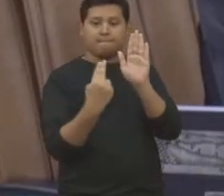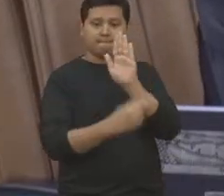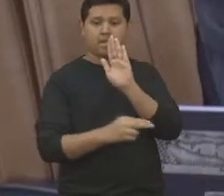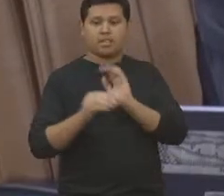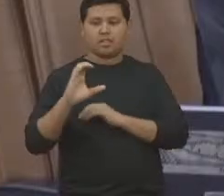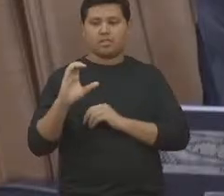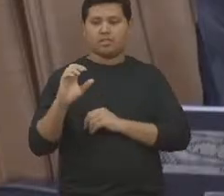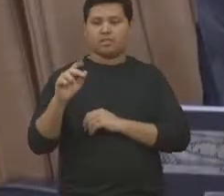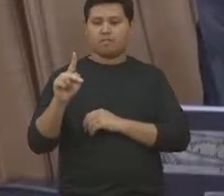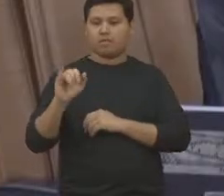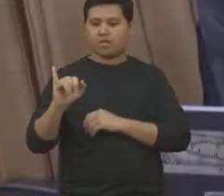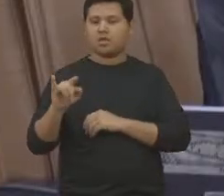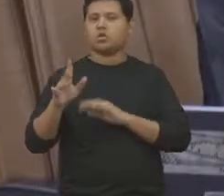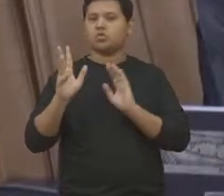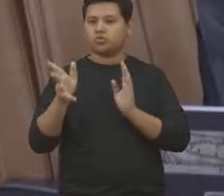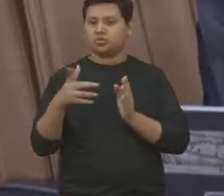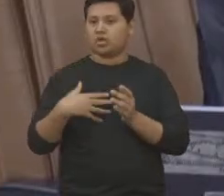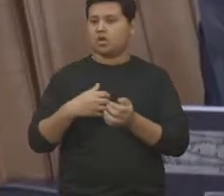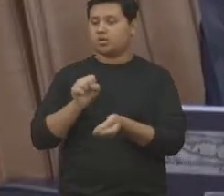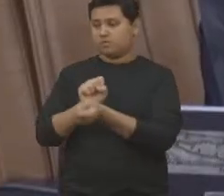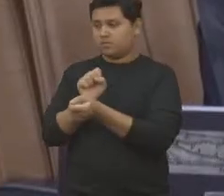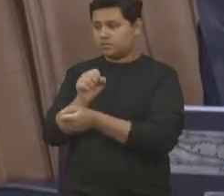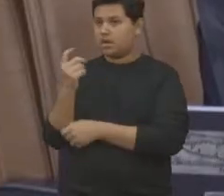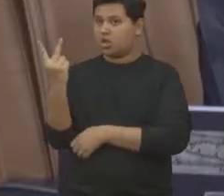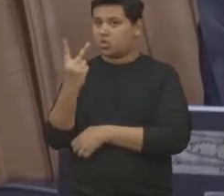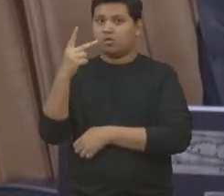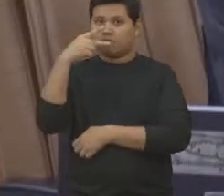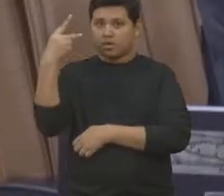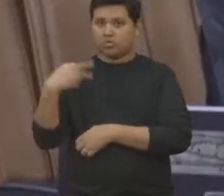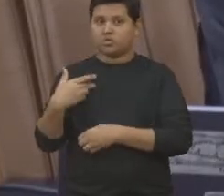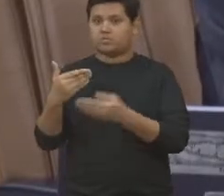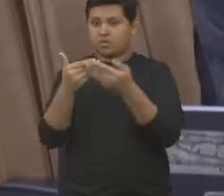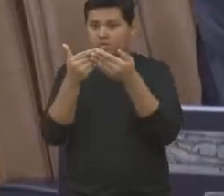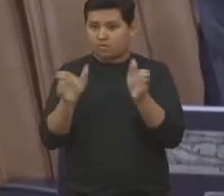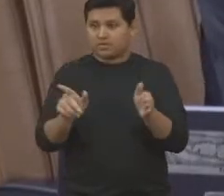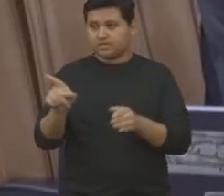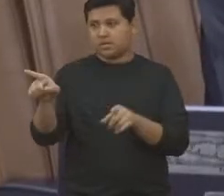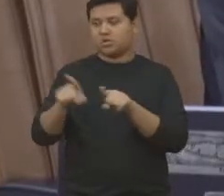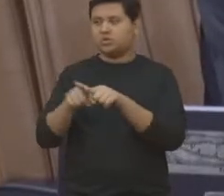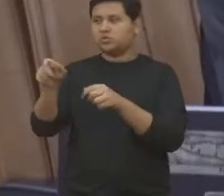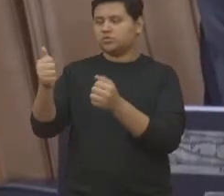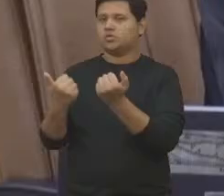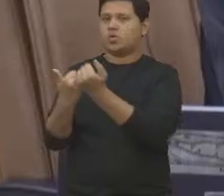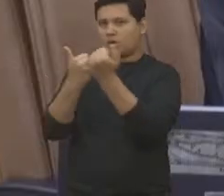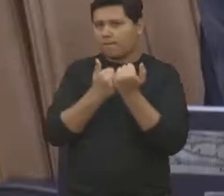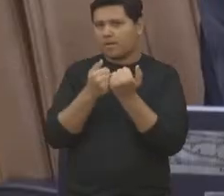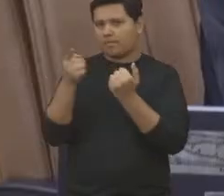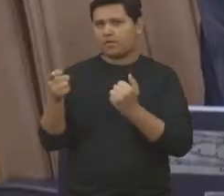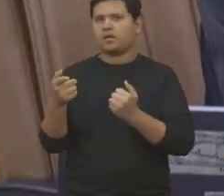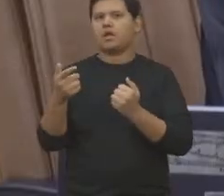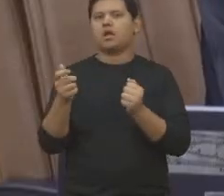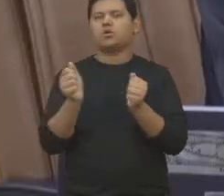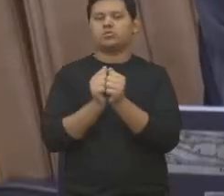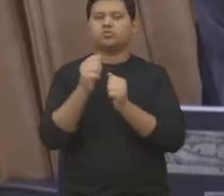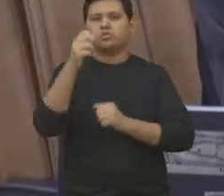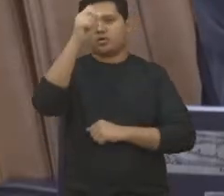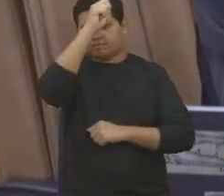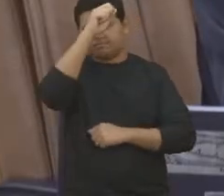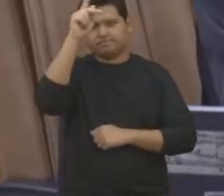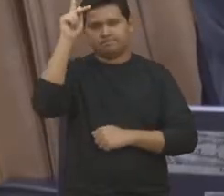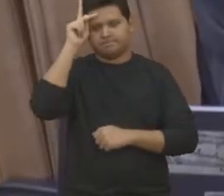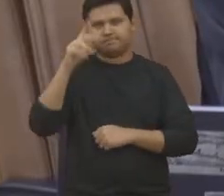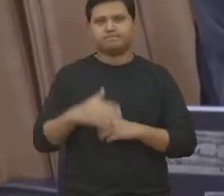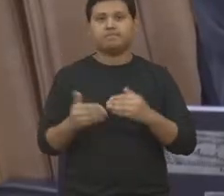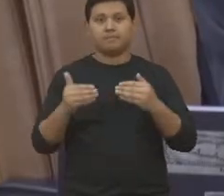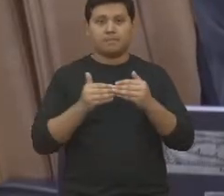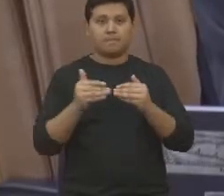está nessa casa, e que só aguarda a assinatura de mais 2 vereadores para ser aberto, inclusive para contribuir com os esforços da Prefeitura. Passando